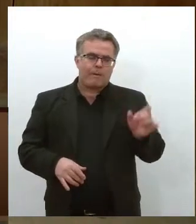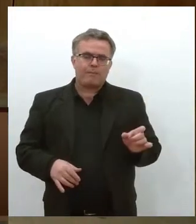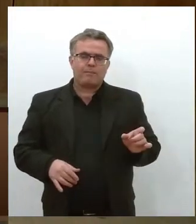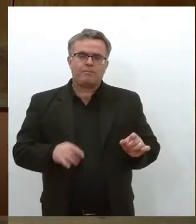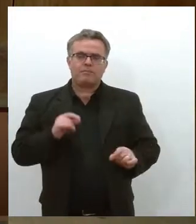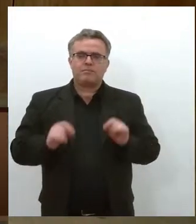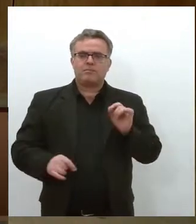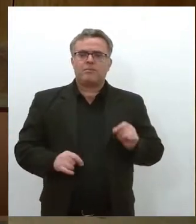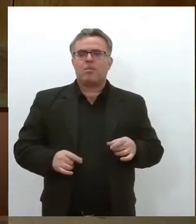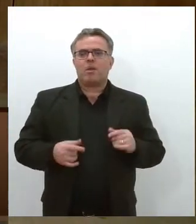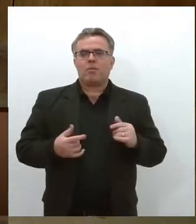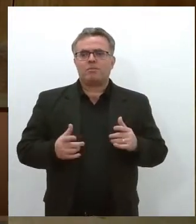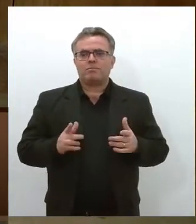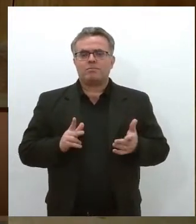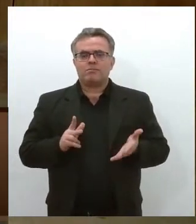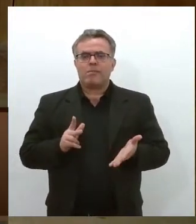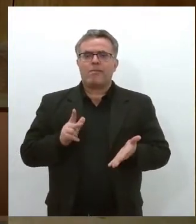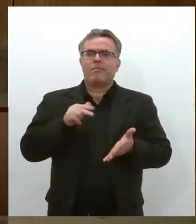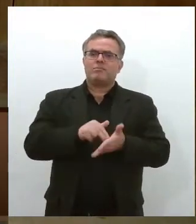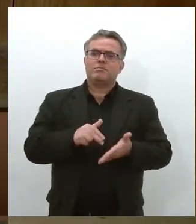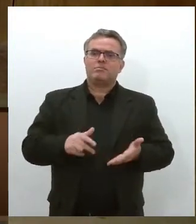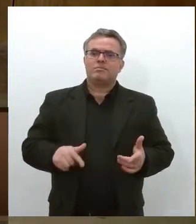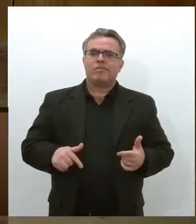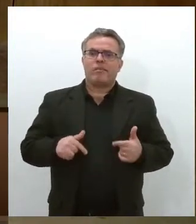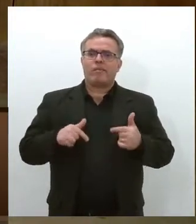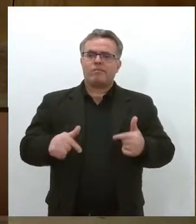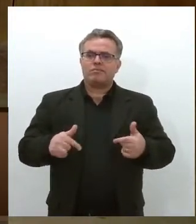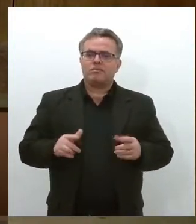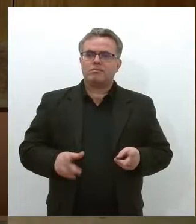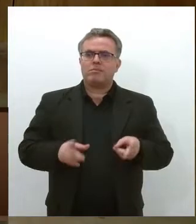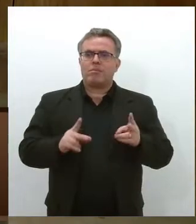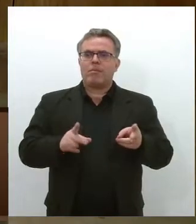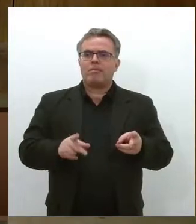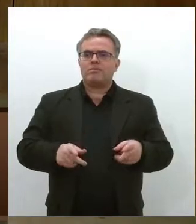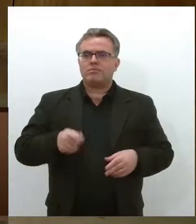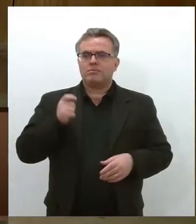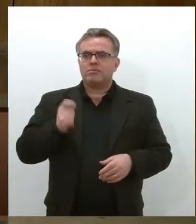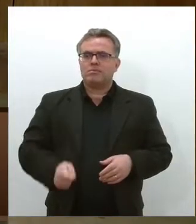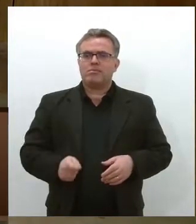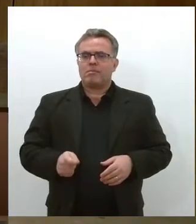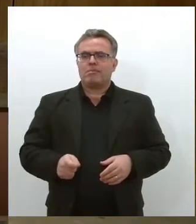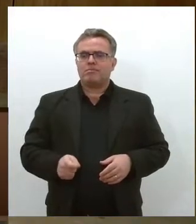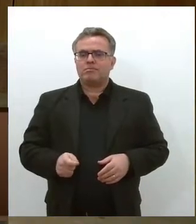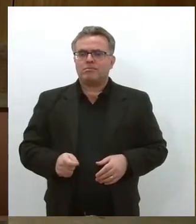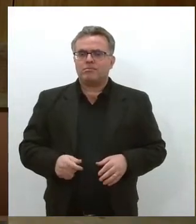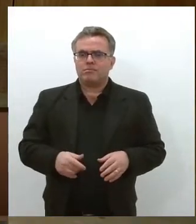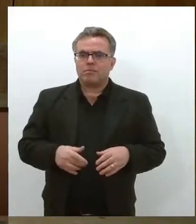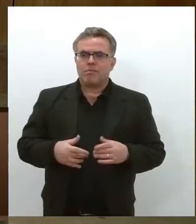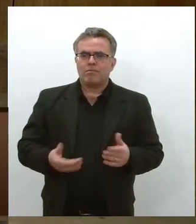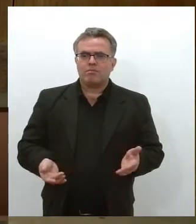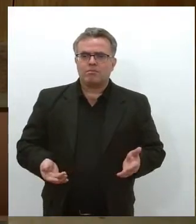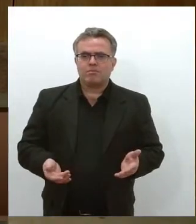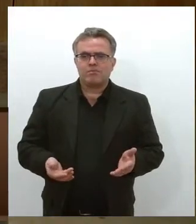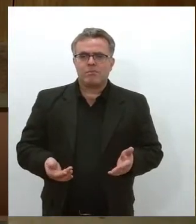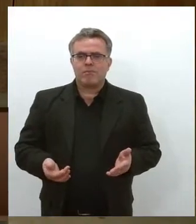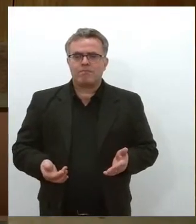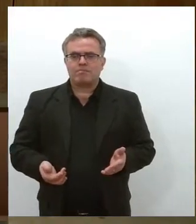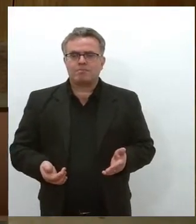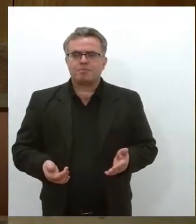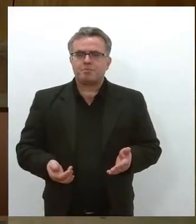acaba ocupando esse espaço com mais autoridade, né? Ou com mais autoritarismo, não sei.